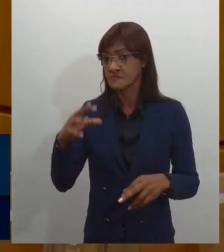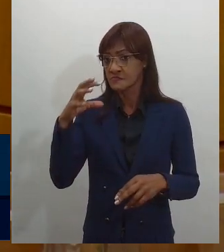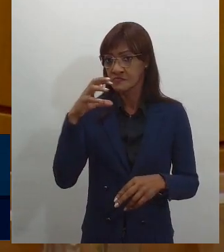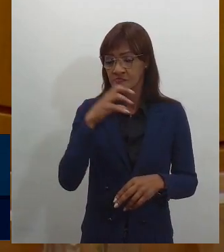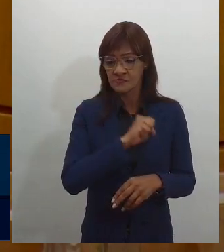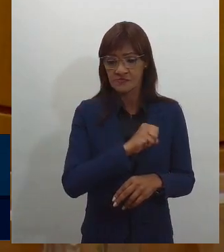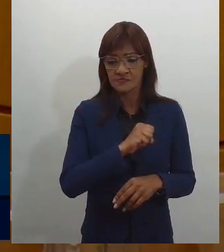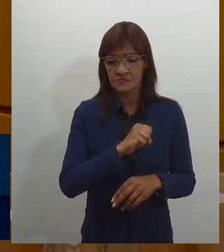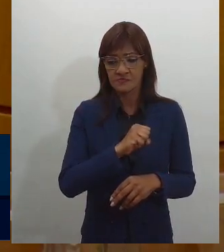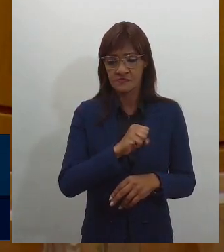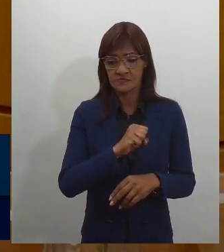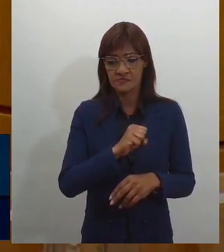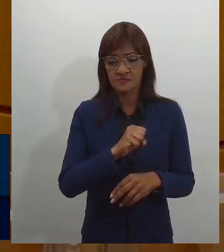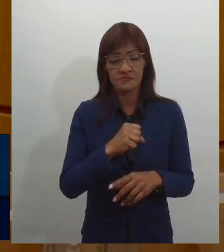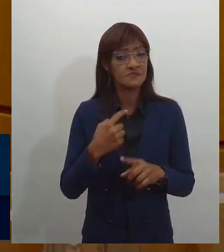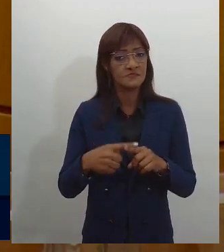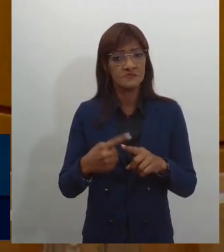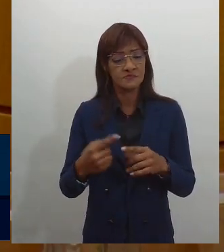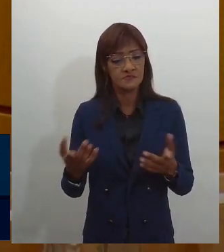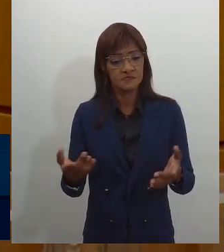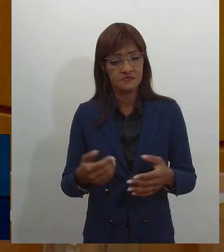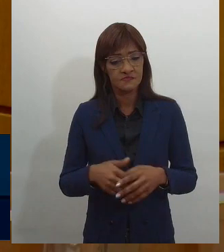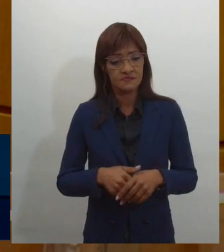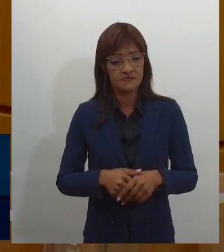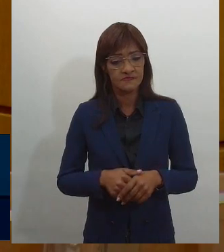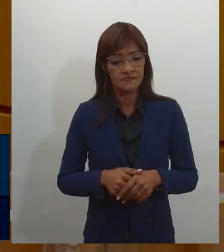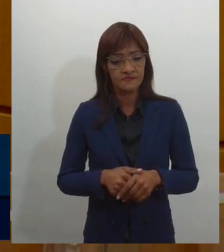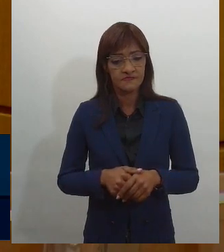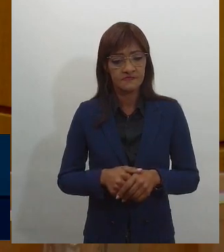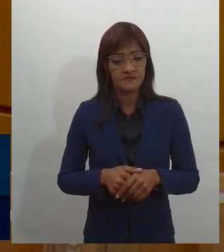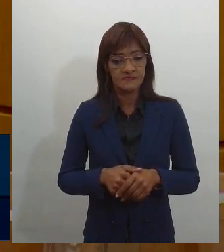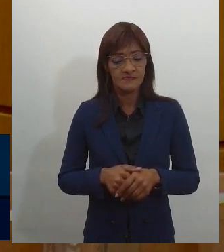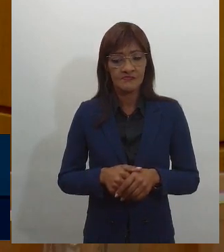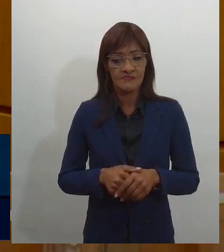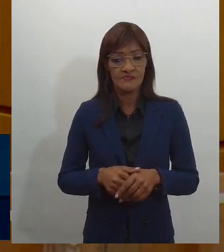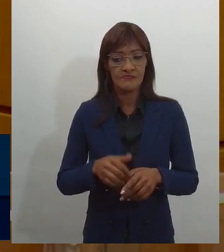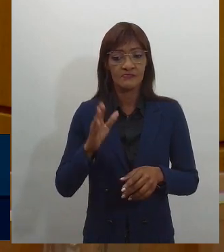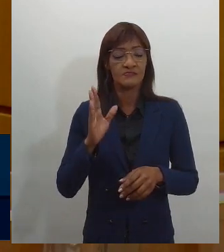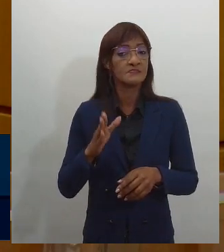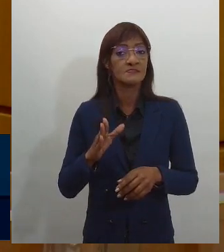porque via Deso está tendo muita dificuldade,